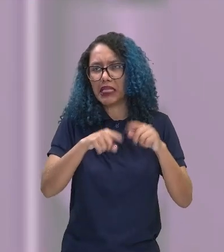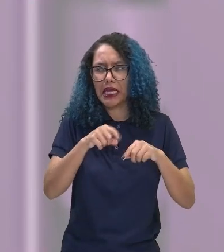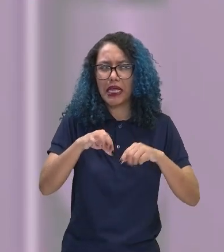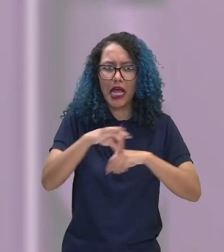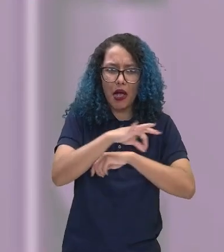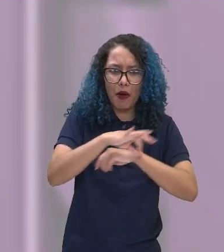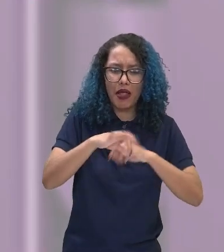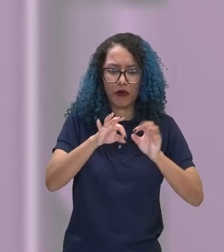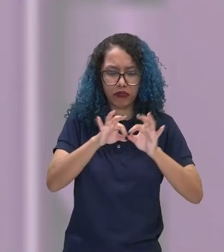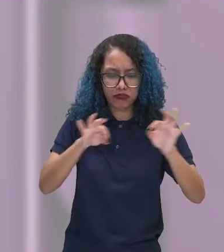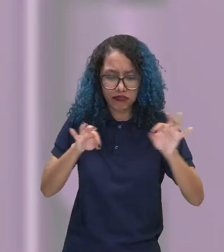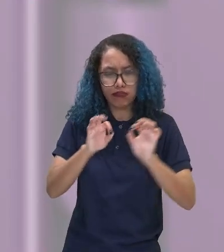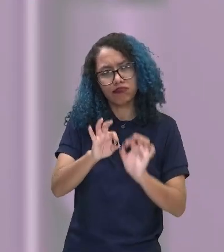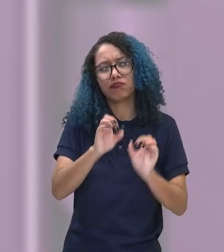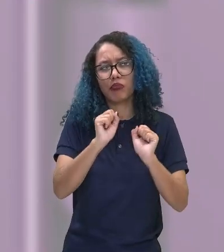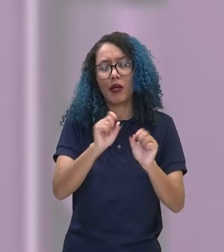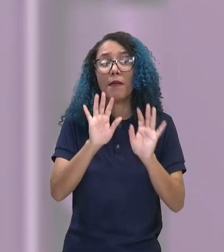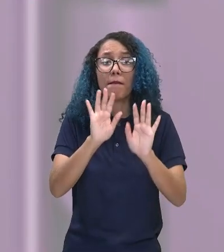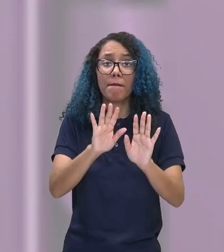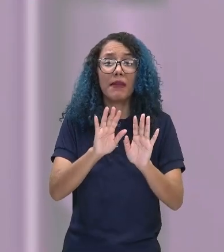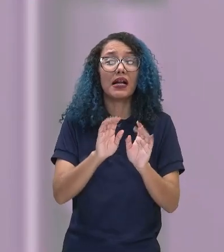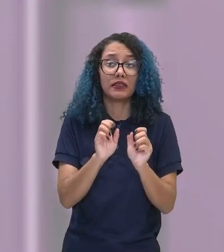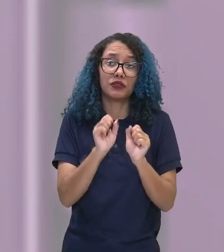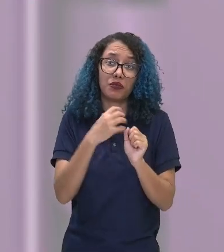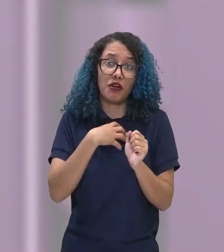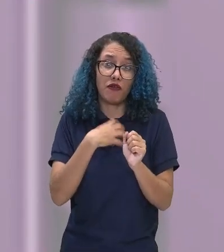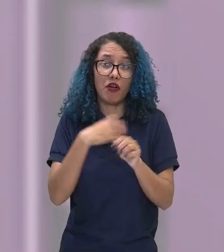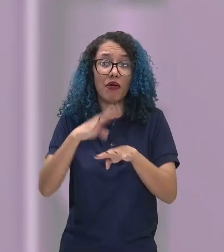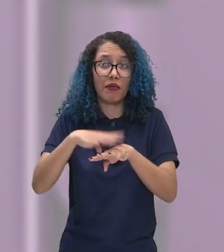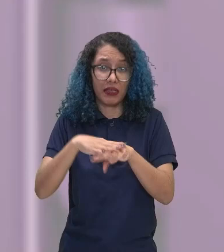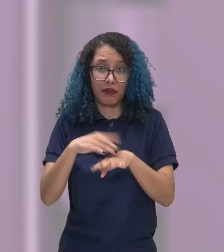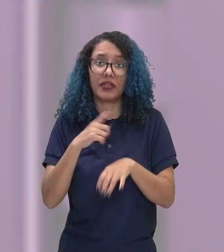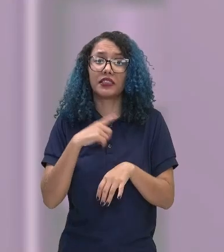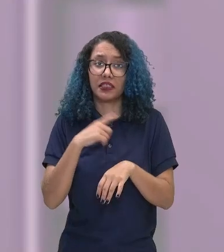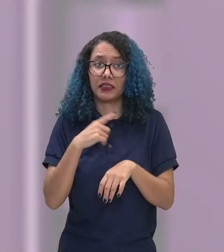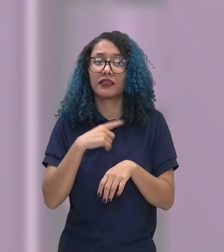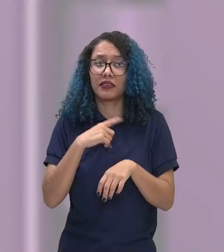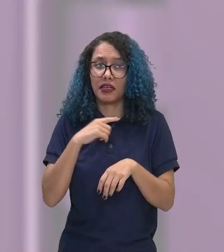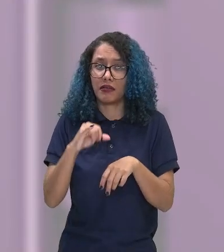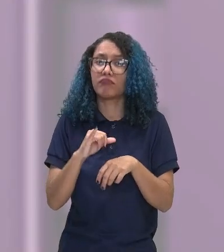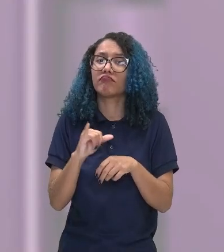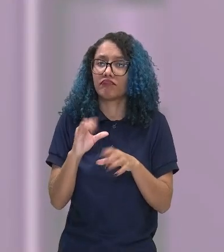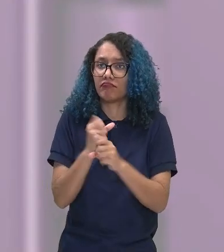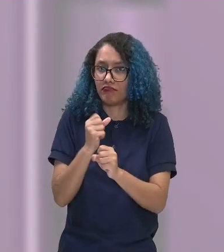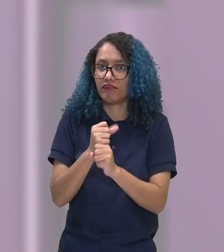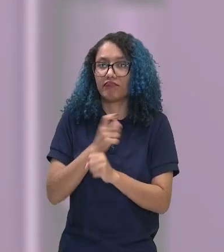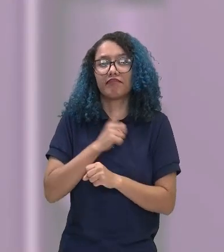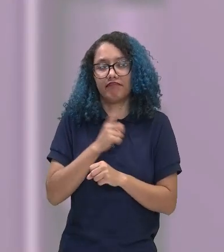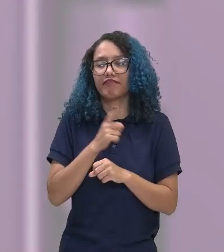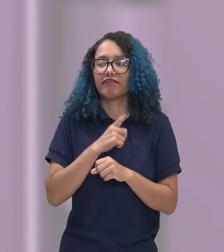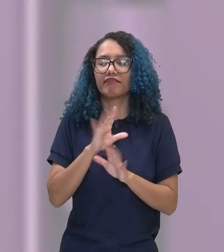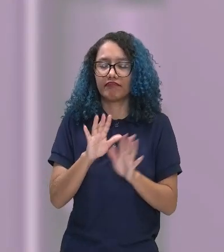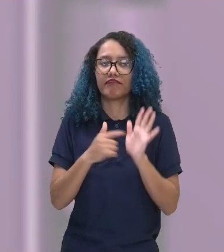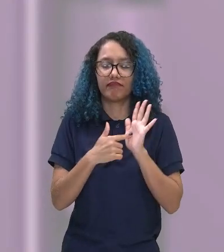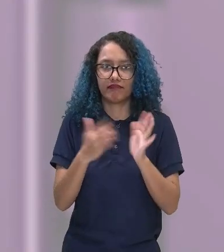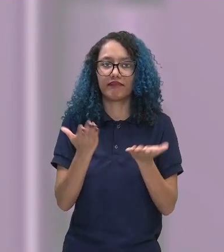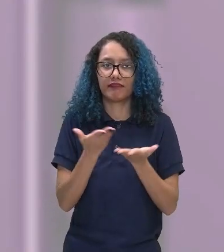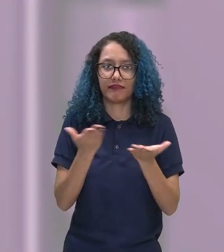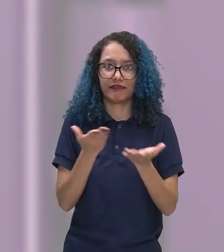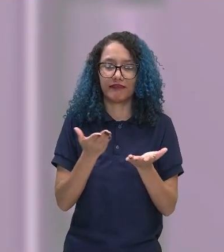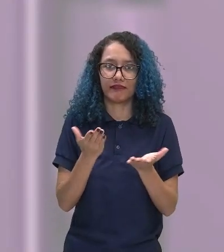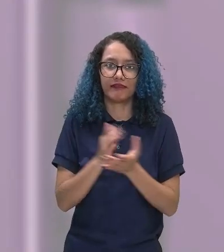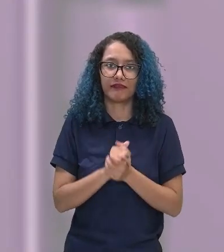funcionar. Mas, matematicamente, nós temos uma maneira própria de realizarmos esses cálculos, tudo bem? E eu vou mostrar agora para você